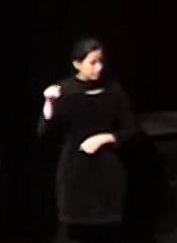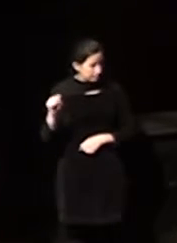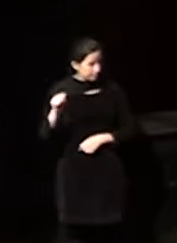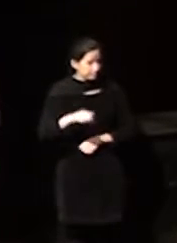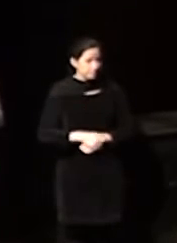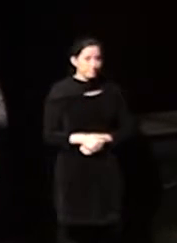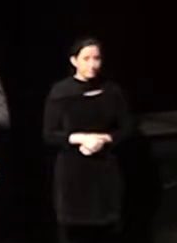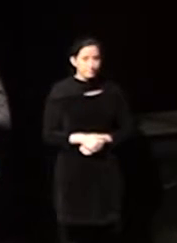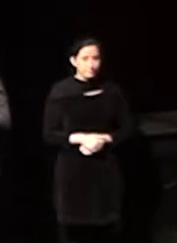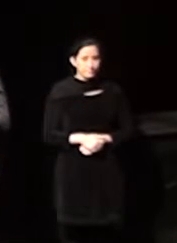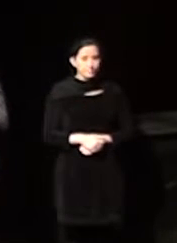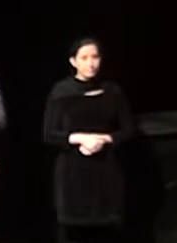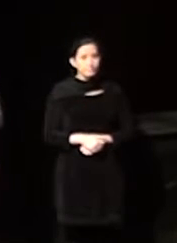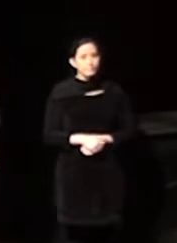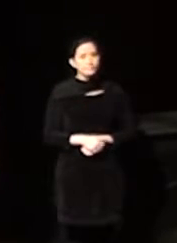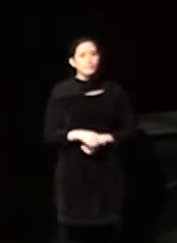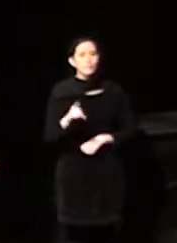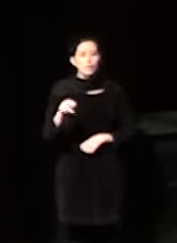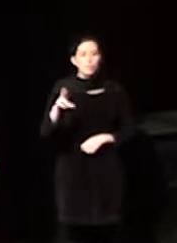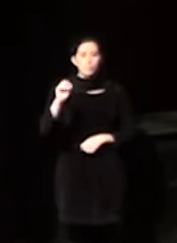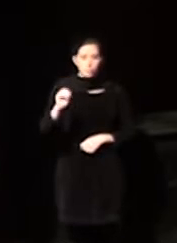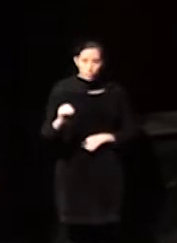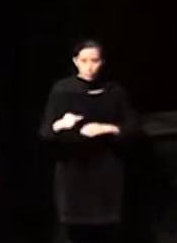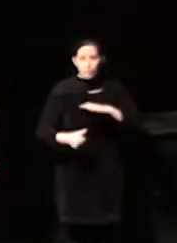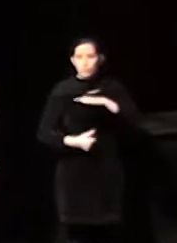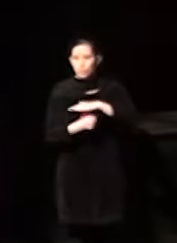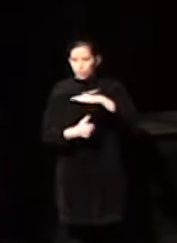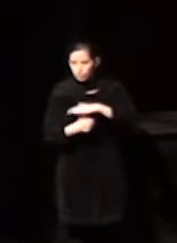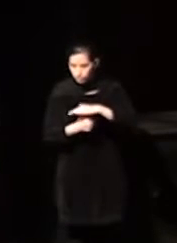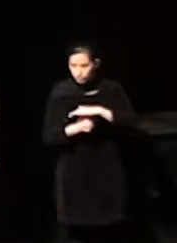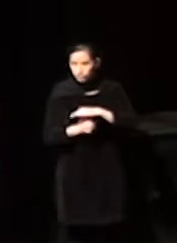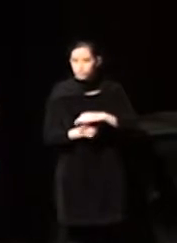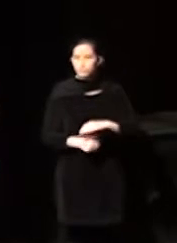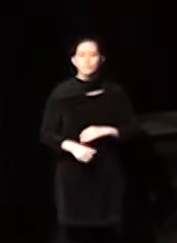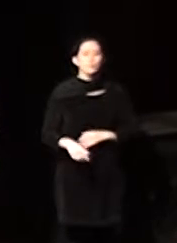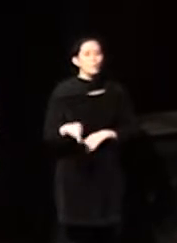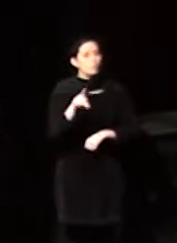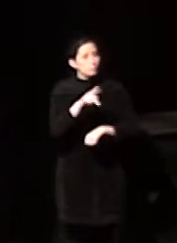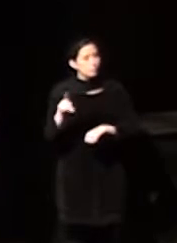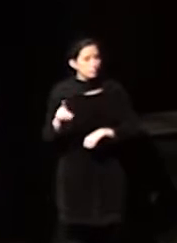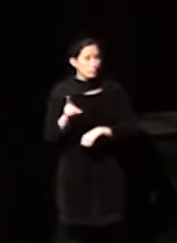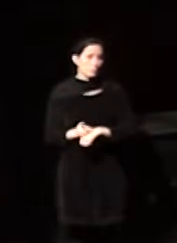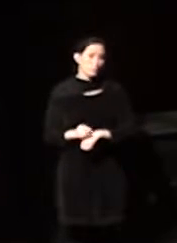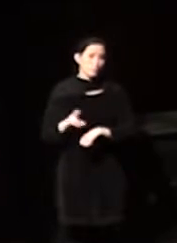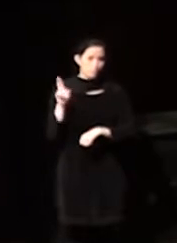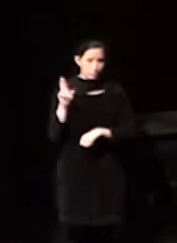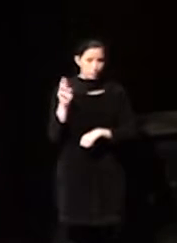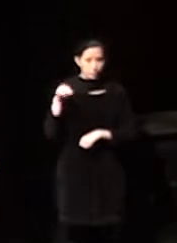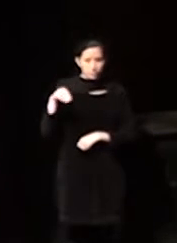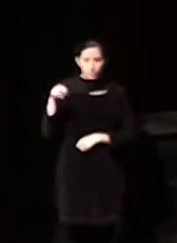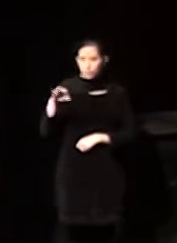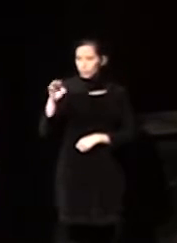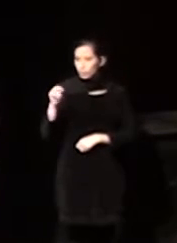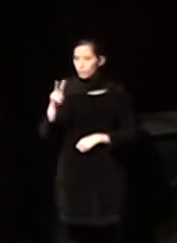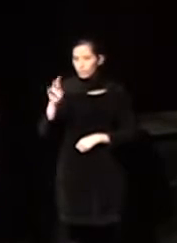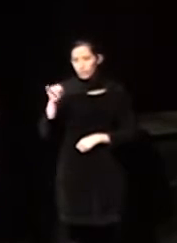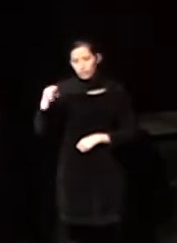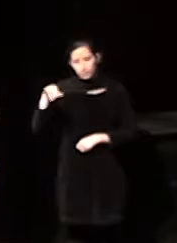O pró-reitor adjunto de Extensão e Cultura da UFABC, professor doutor Adalberto Mantovani de